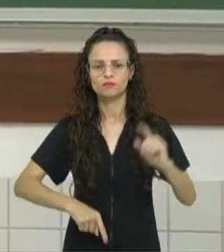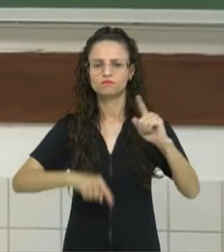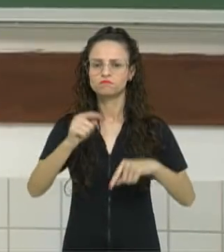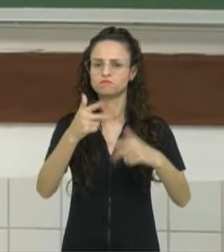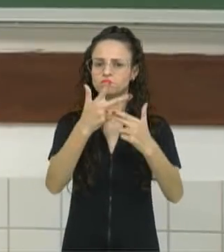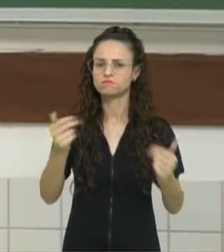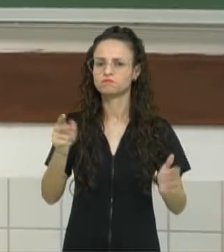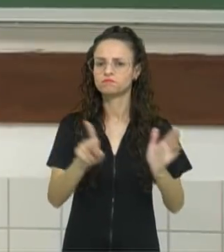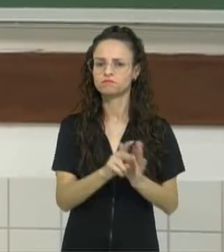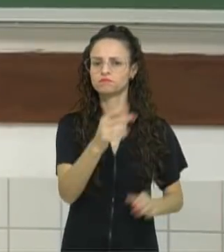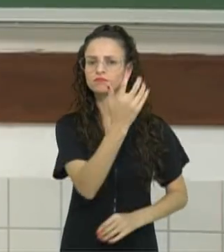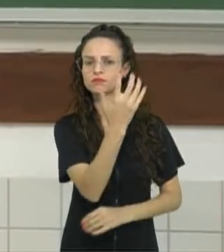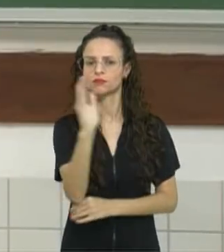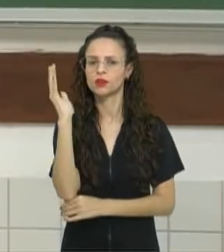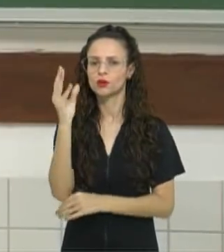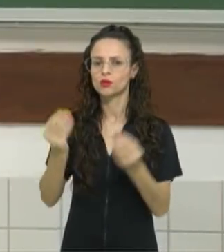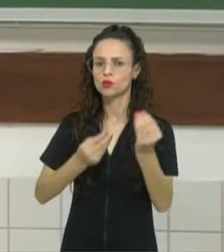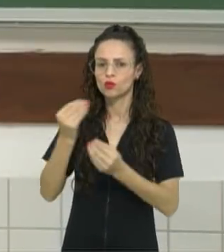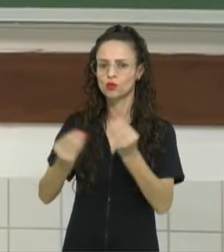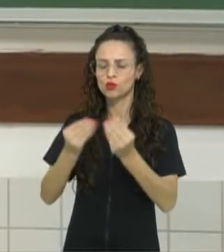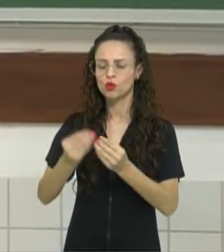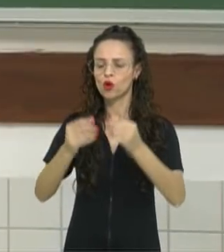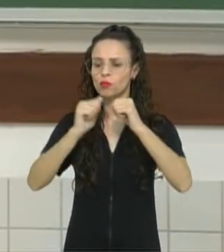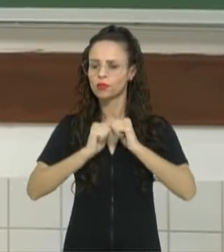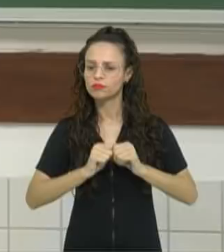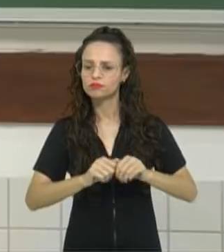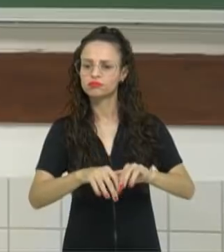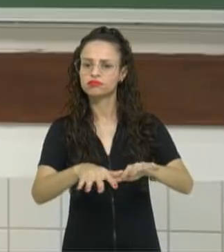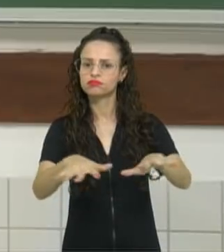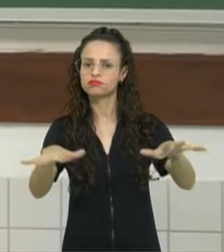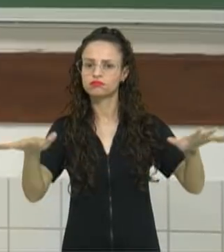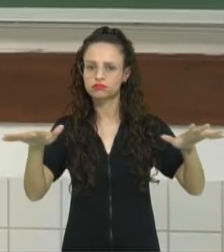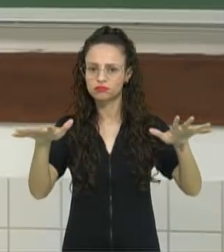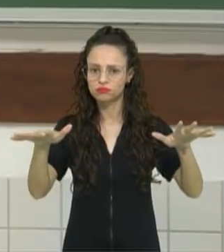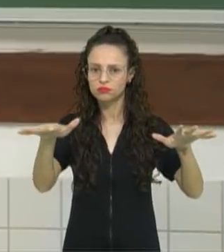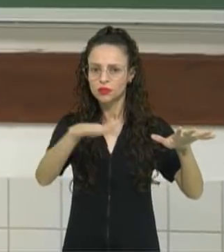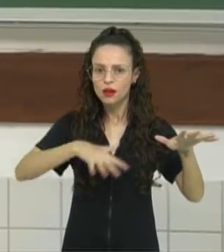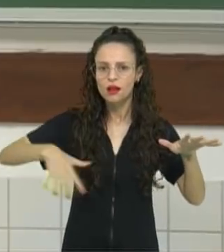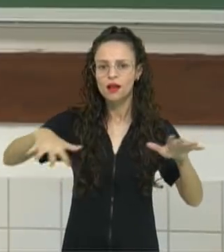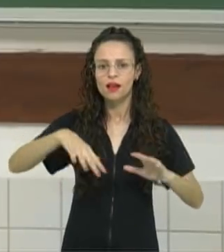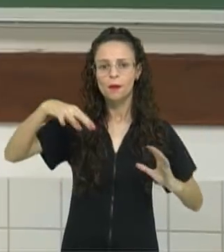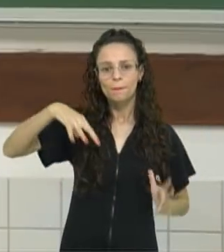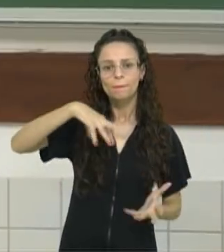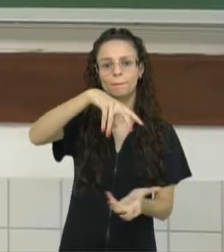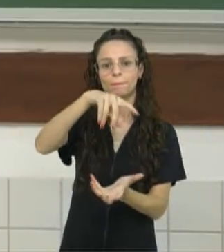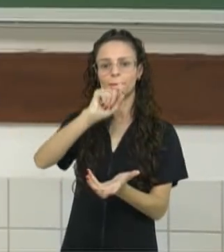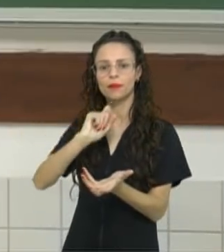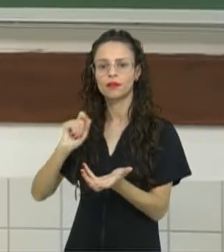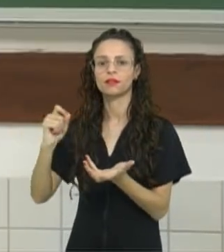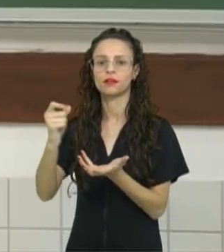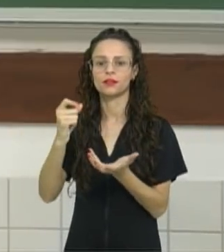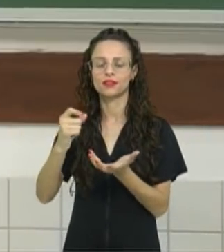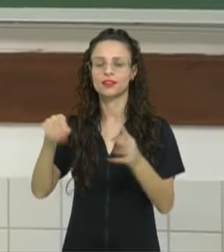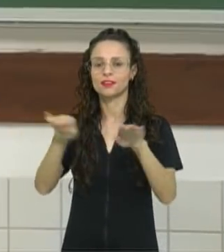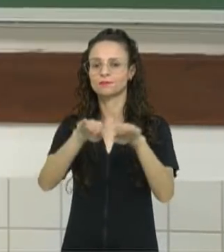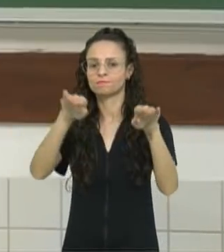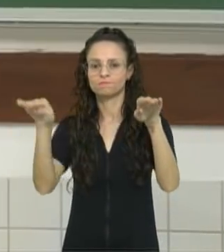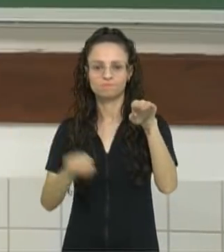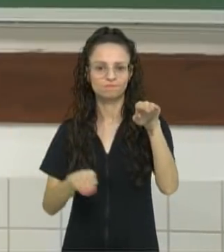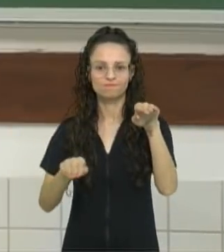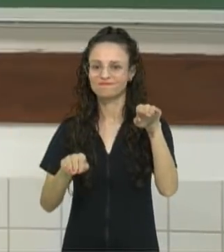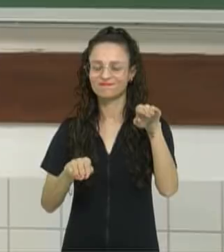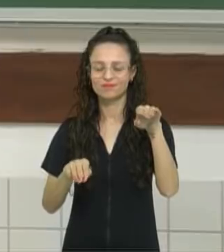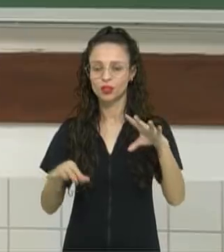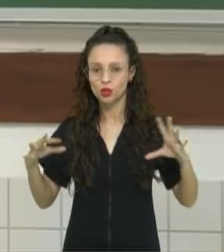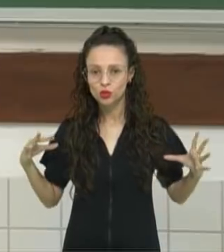recursos, a forma com que eles são distribuídos pelo nosso planeta, ela é desigual. Então,